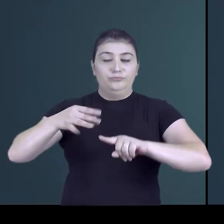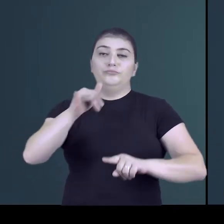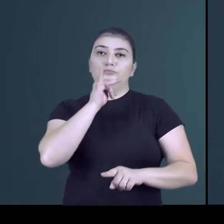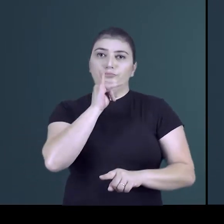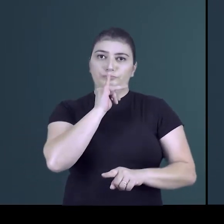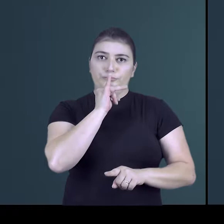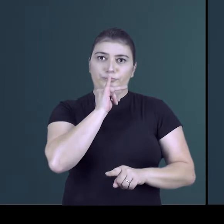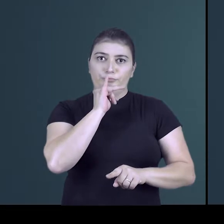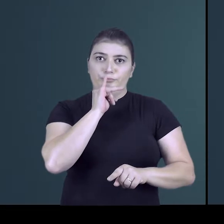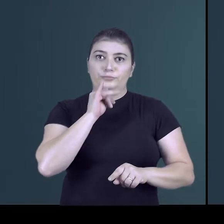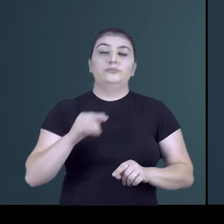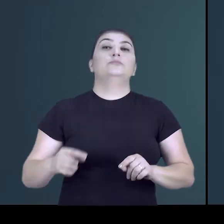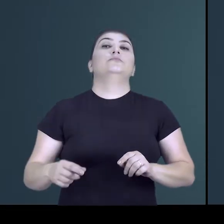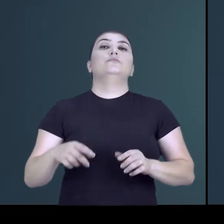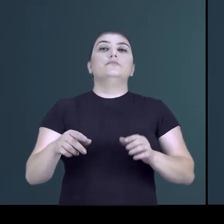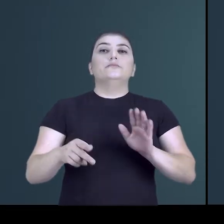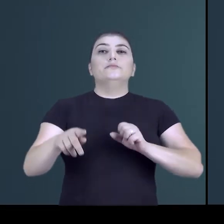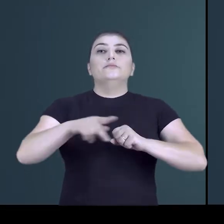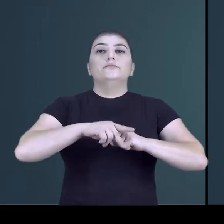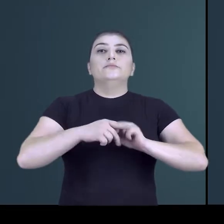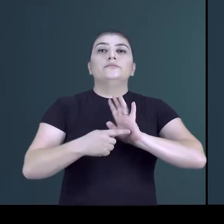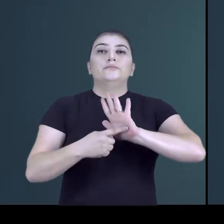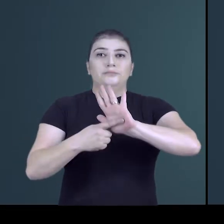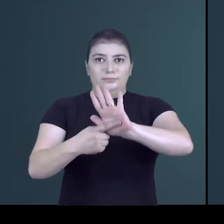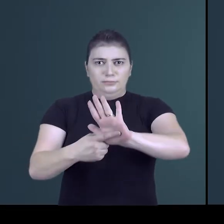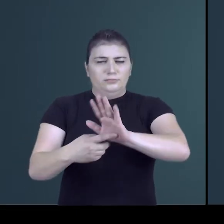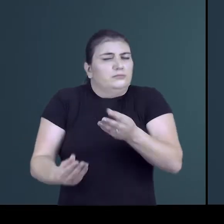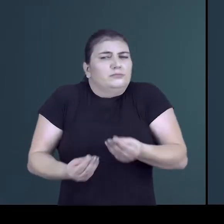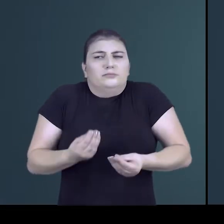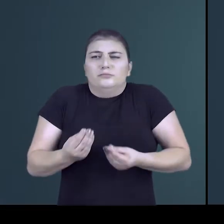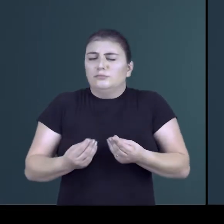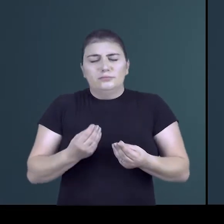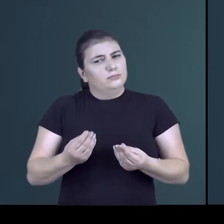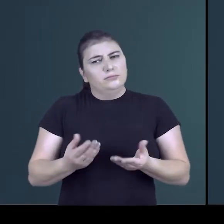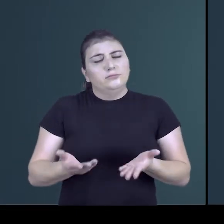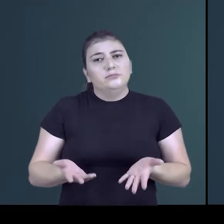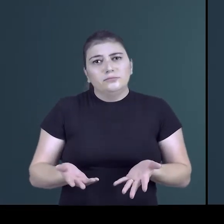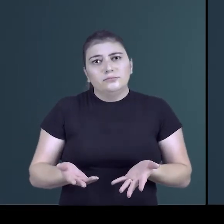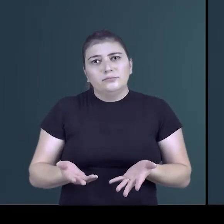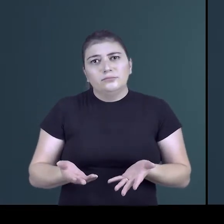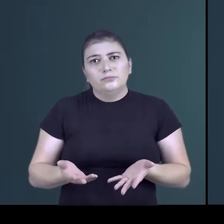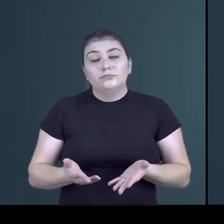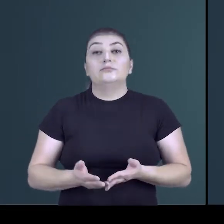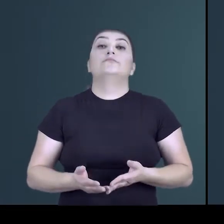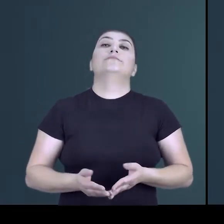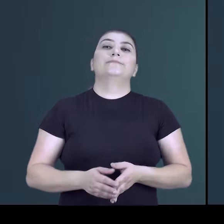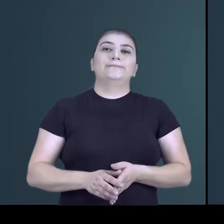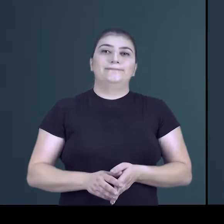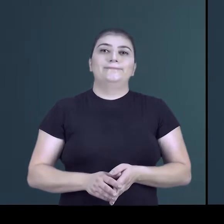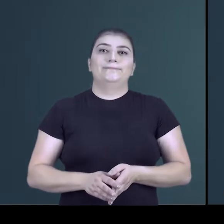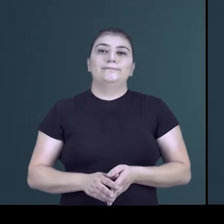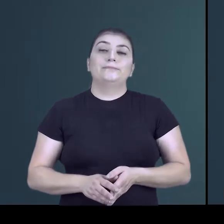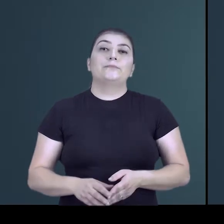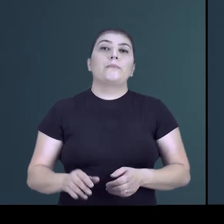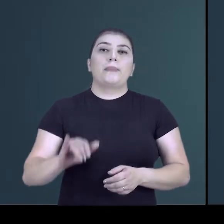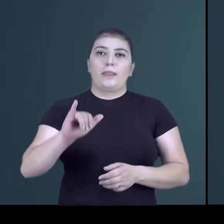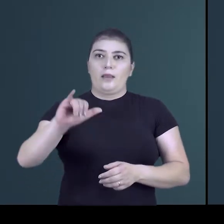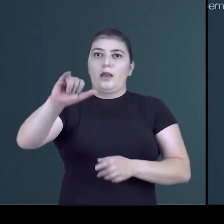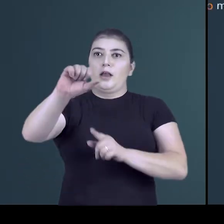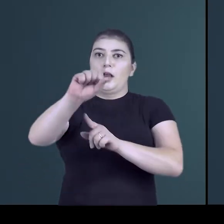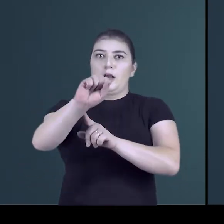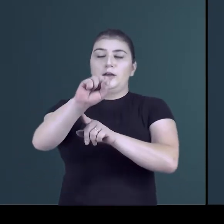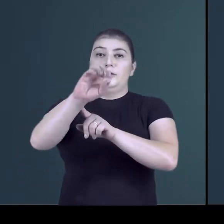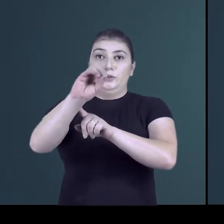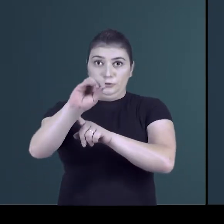os pronomes demonstrativos. Como assim os pronomes demonstrativos? Vamos lá. Isso